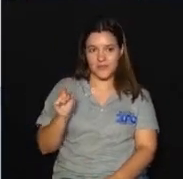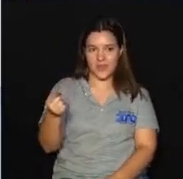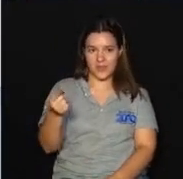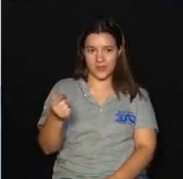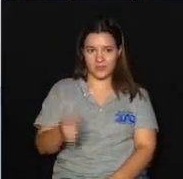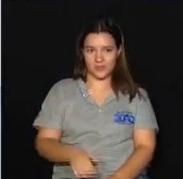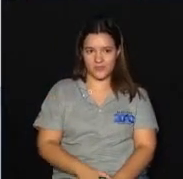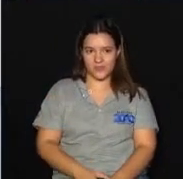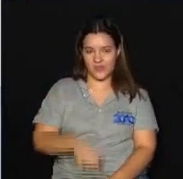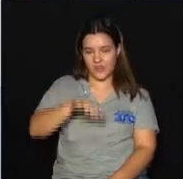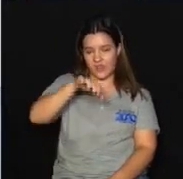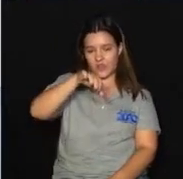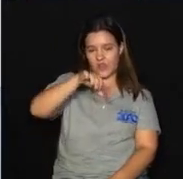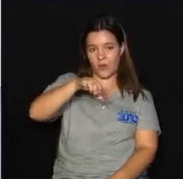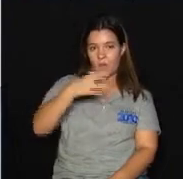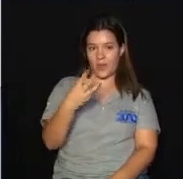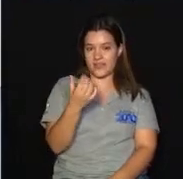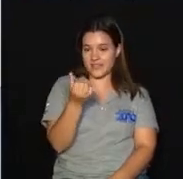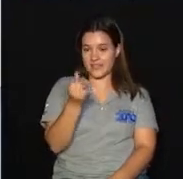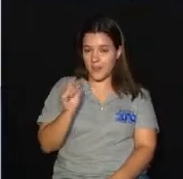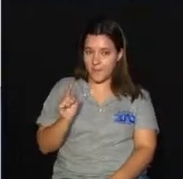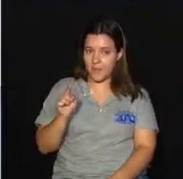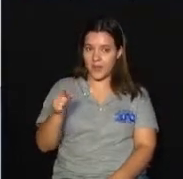946.801 votos.